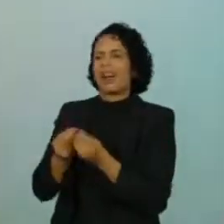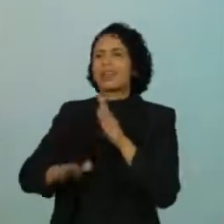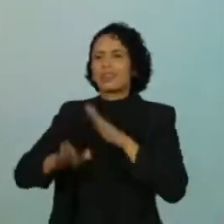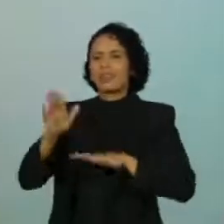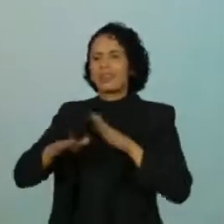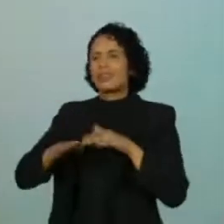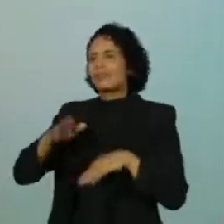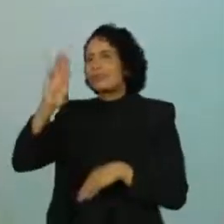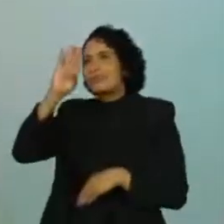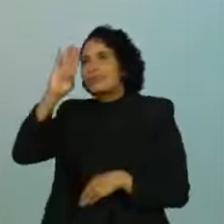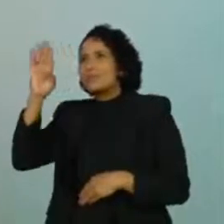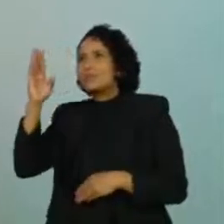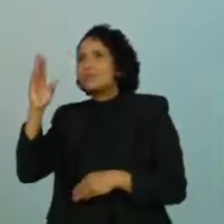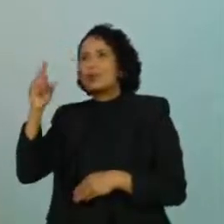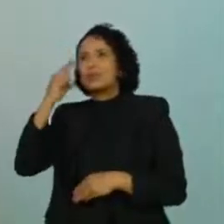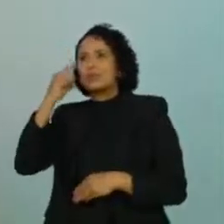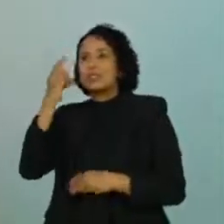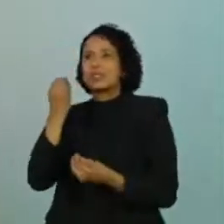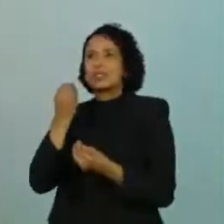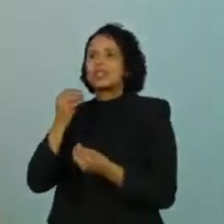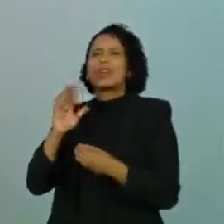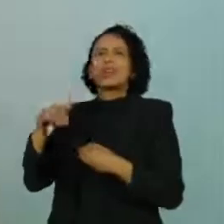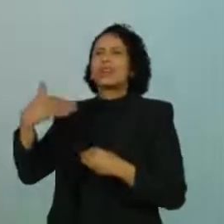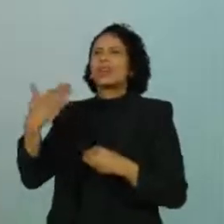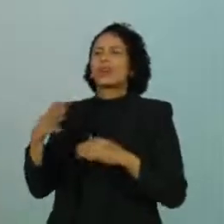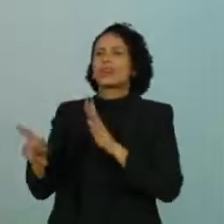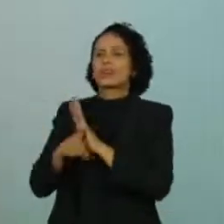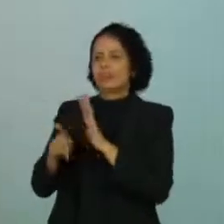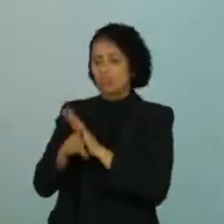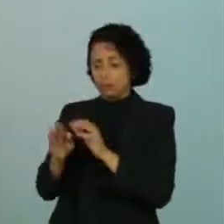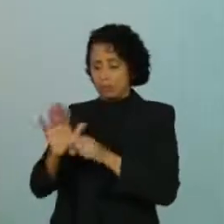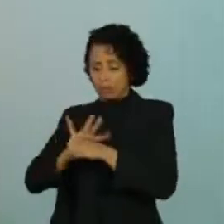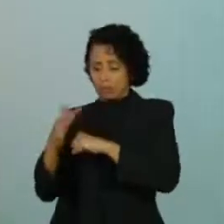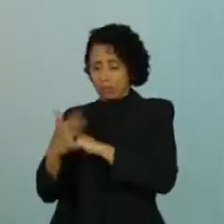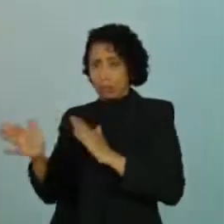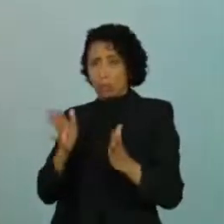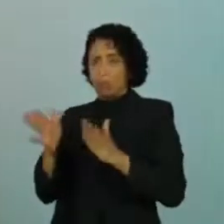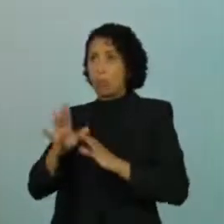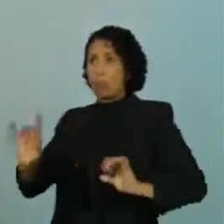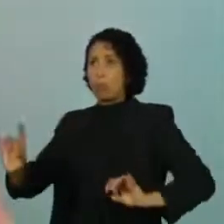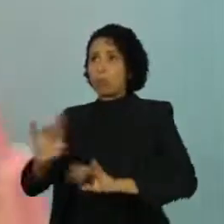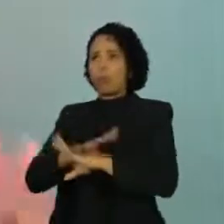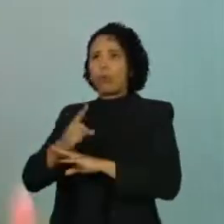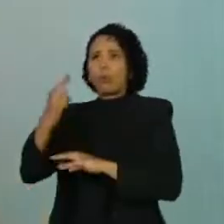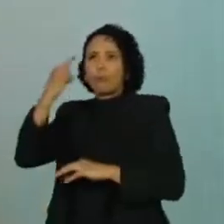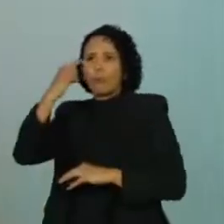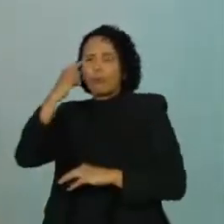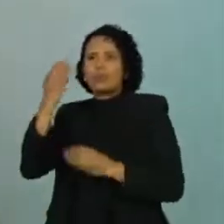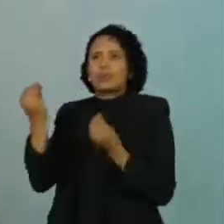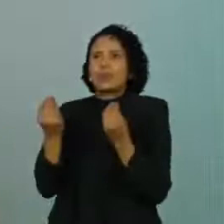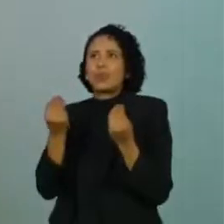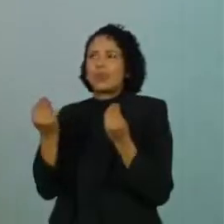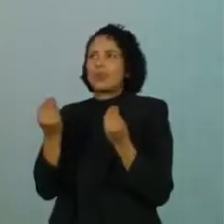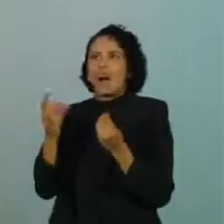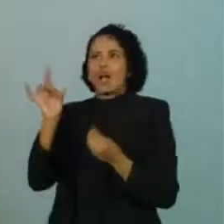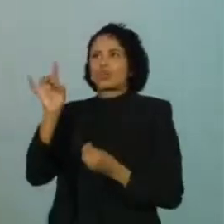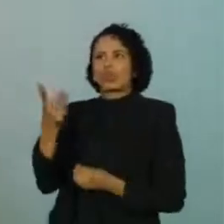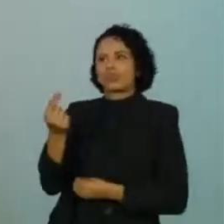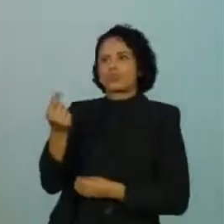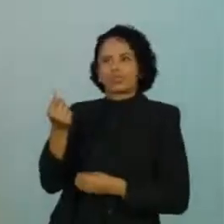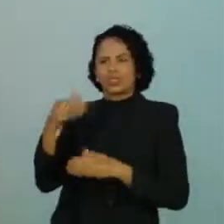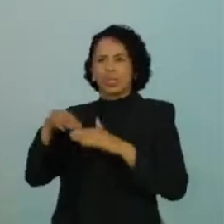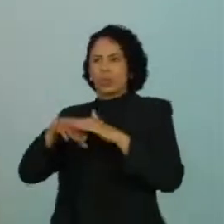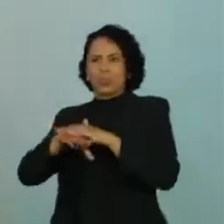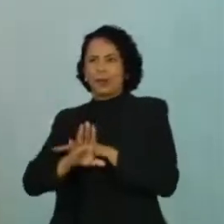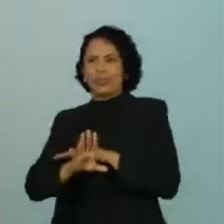essa pandemia acabar, para que ela tenha uma motivação, um propósito de não apenas guardar um recurso